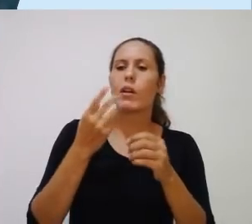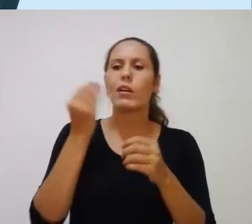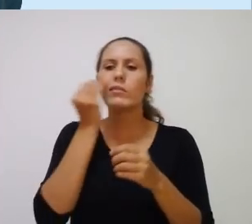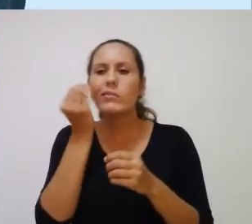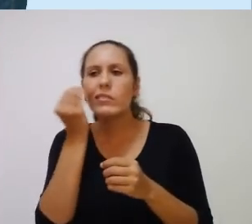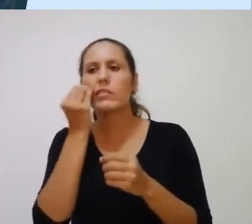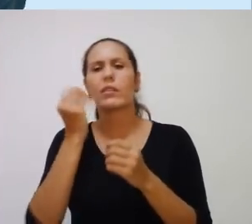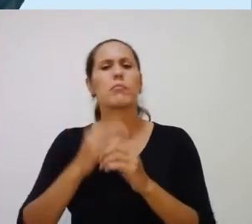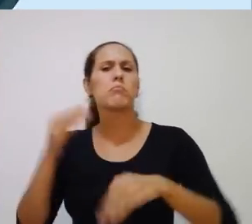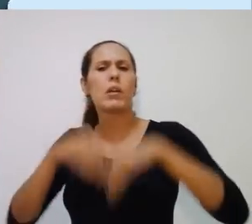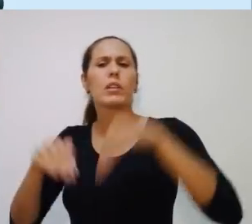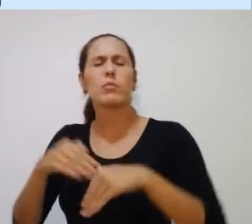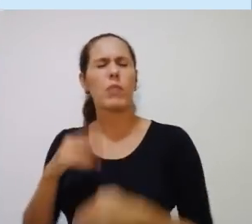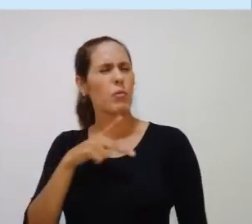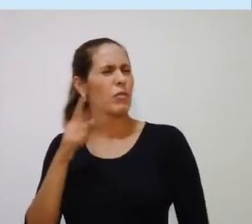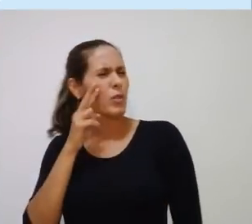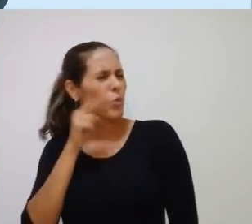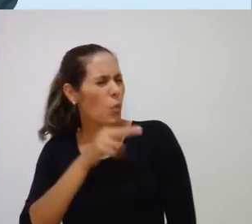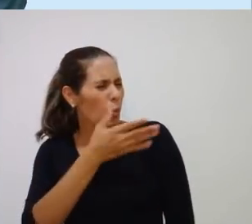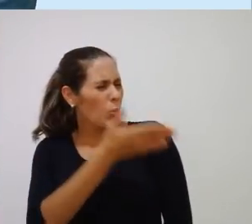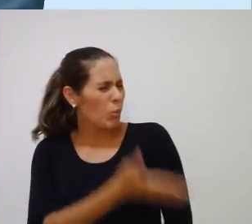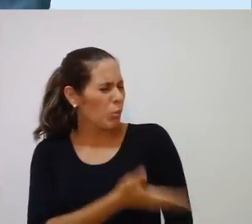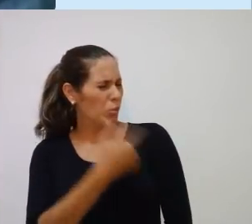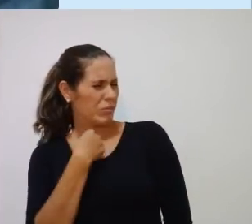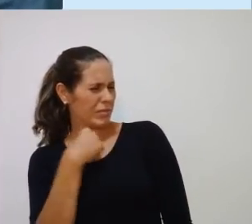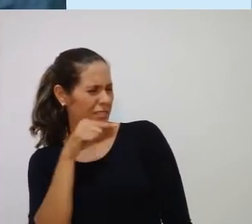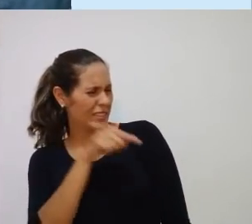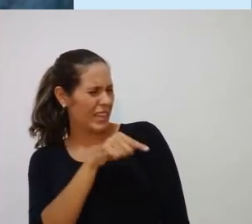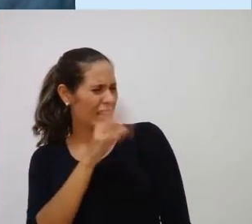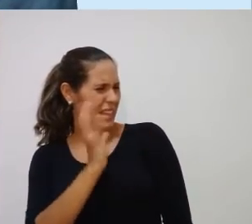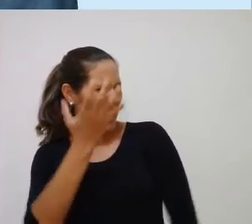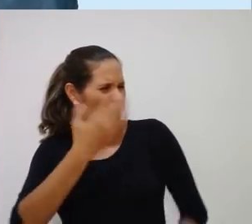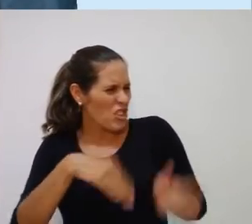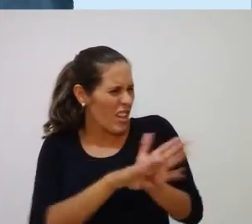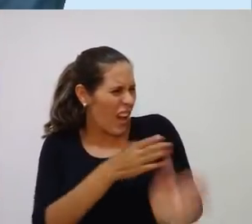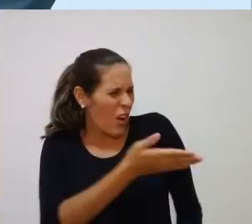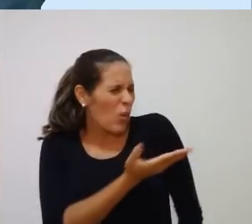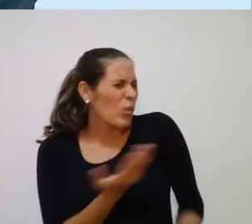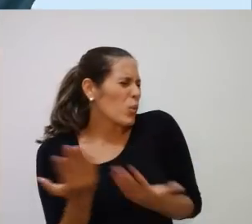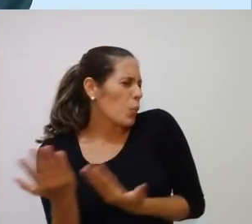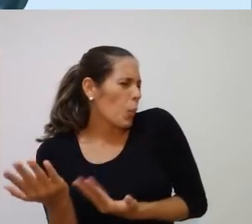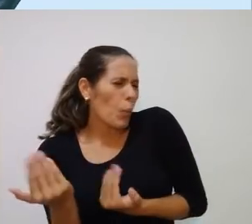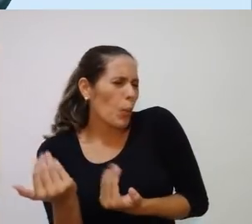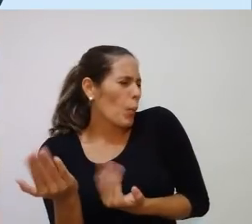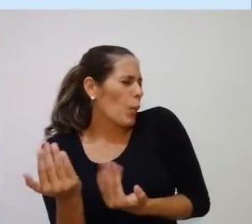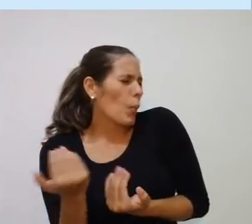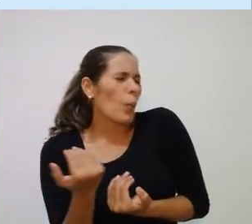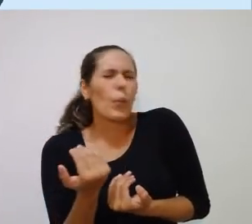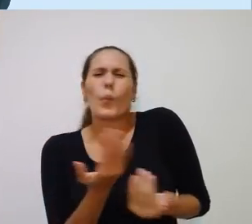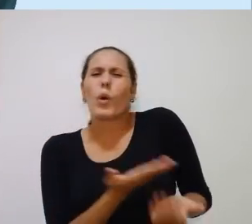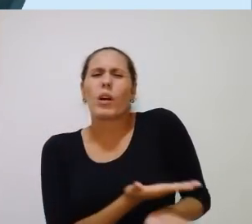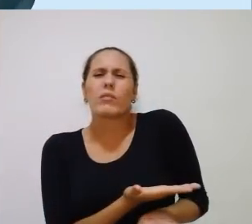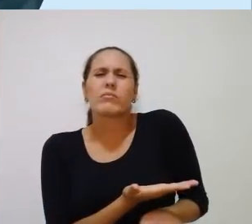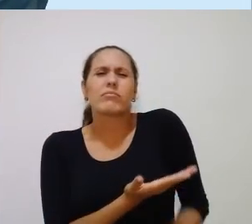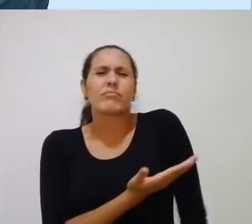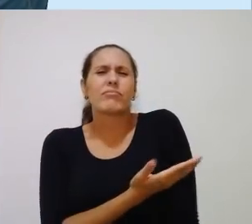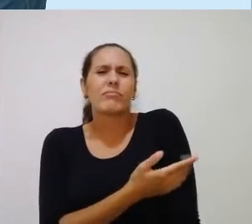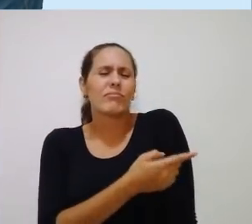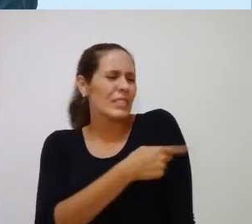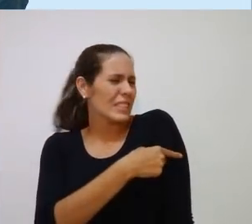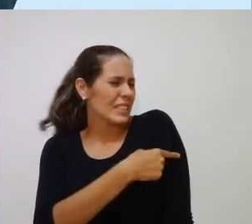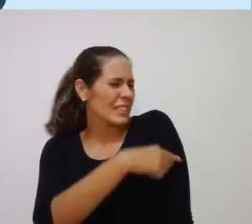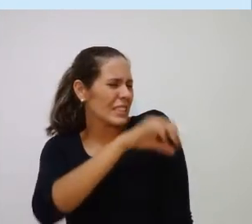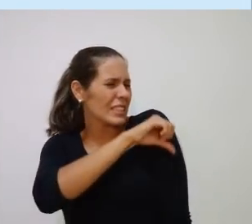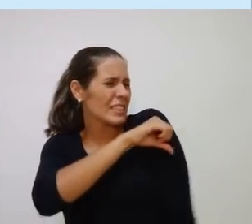assim, isso ele relatando para mim, olhou para ela assim, meu Deus, será que essa moça, chegando agora verdinha, né, no ensino médio, acabou de sair do ensino